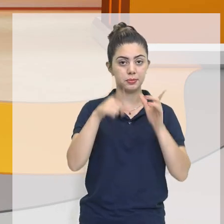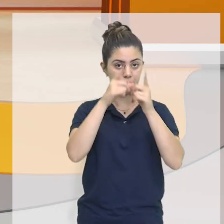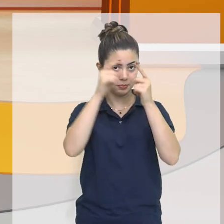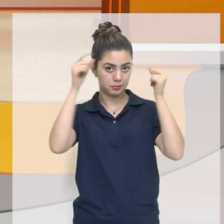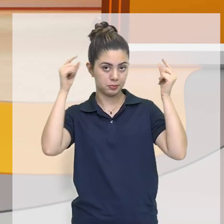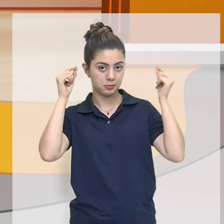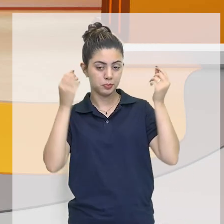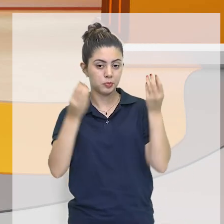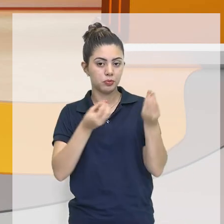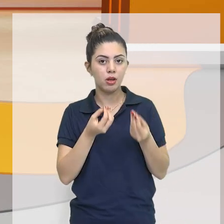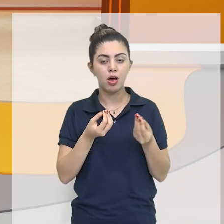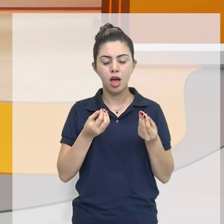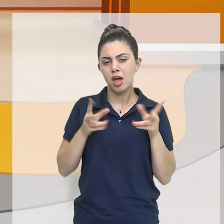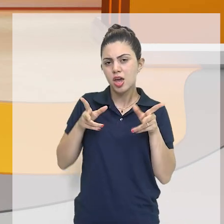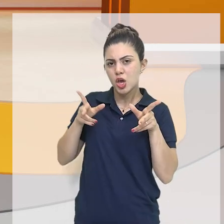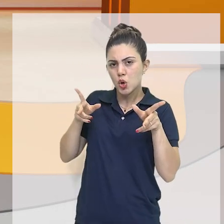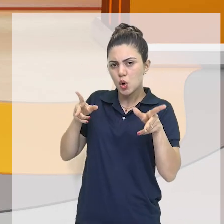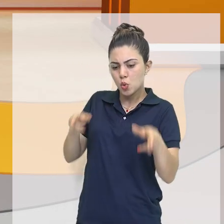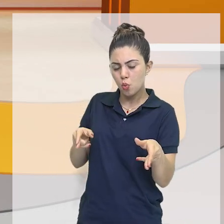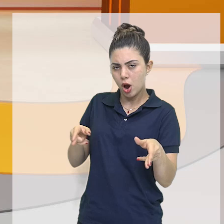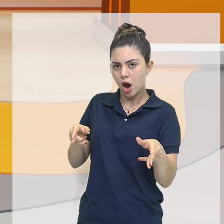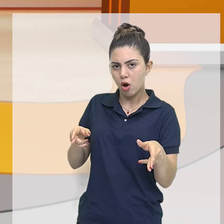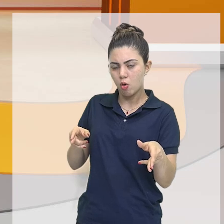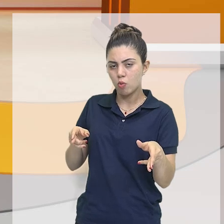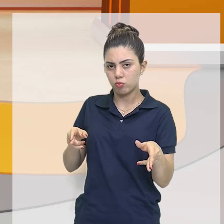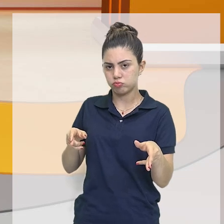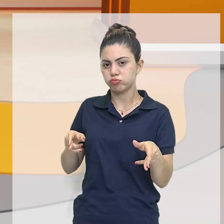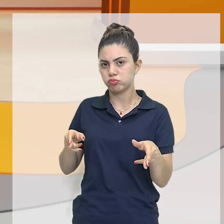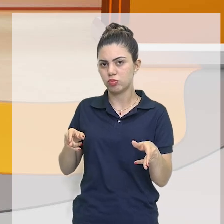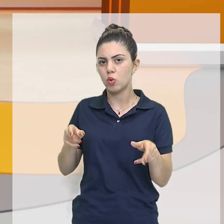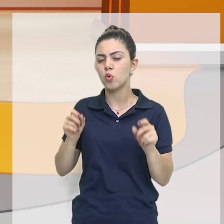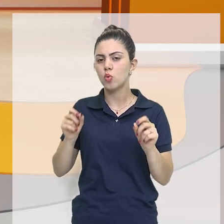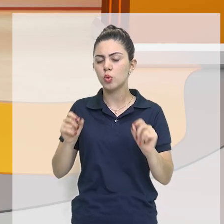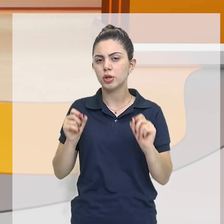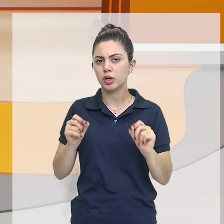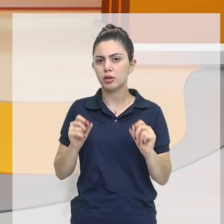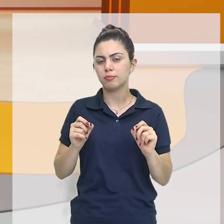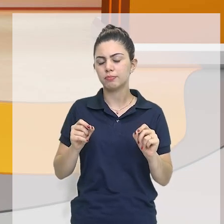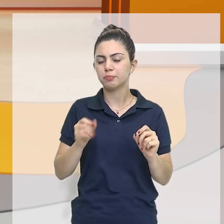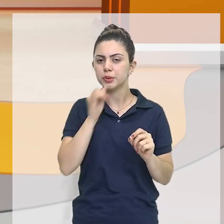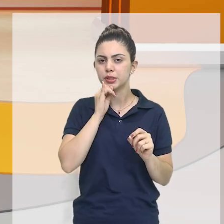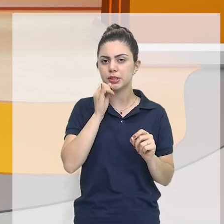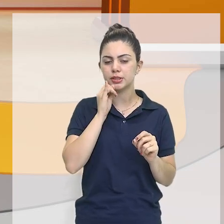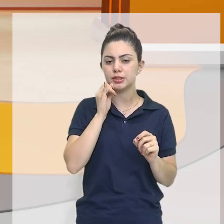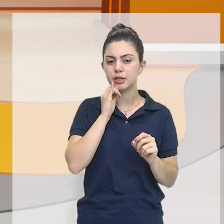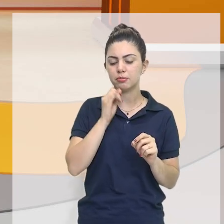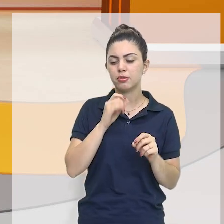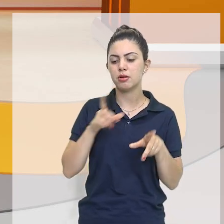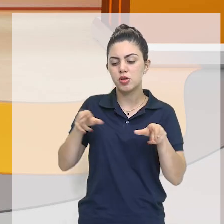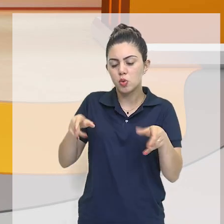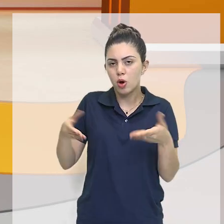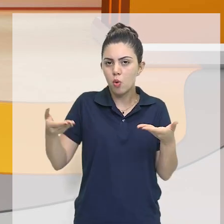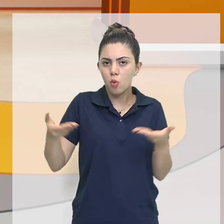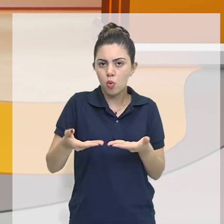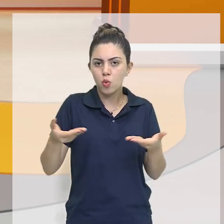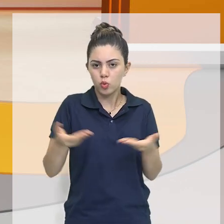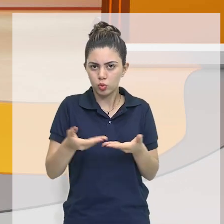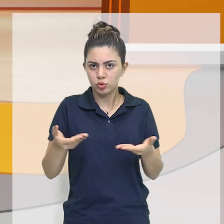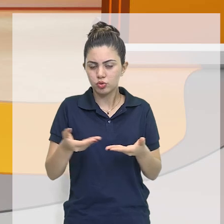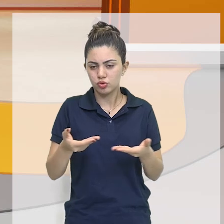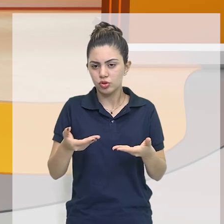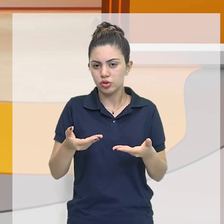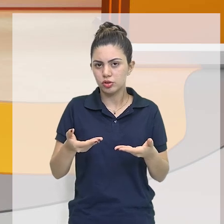ela não é a mesma do estilo e da forma de ser empregado, né, de